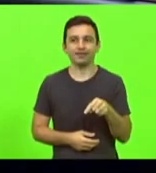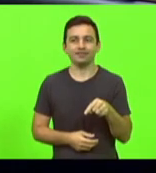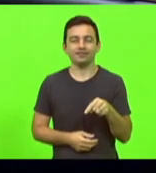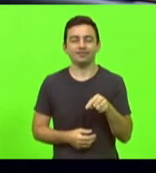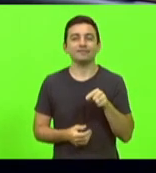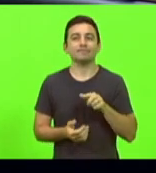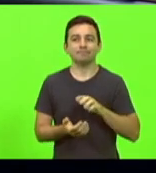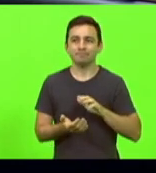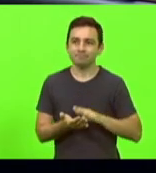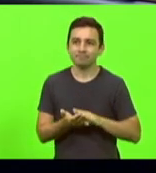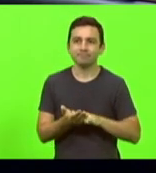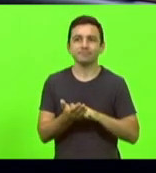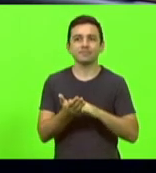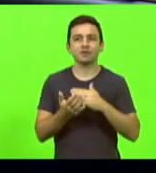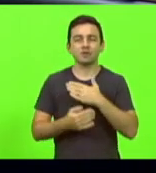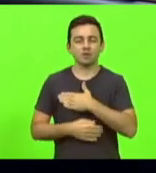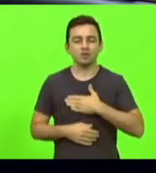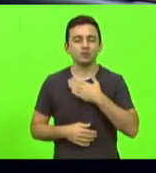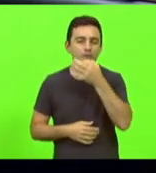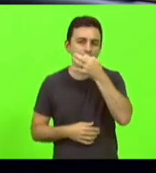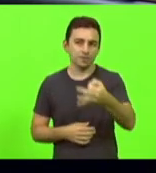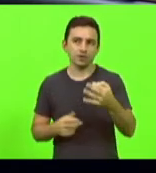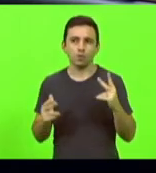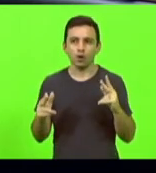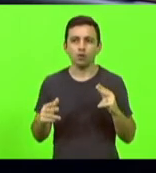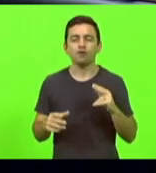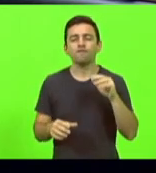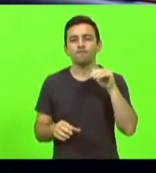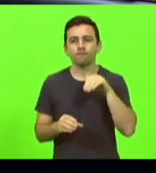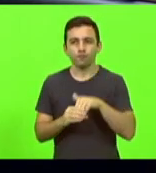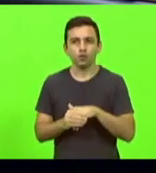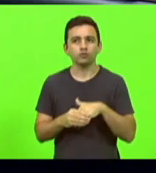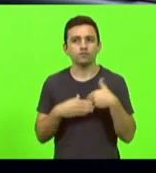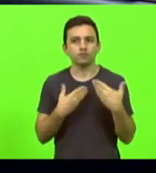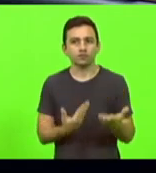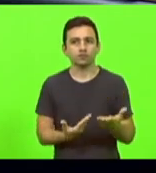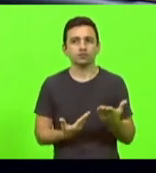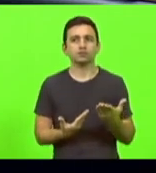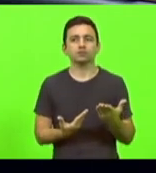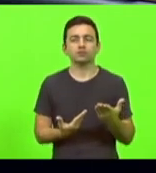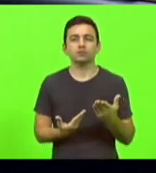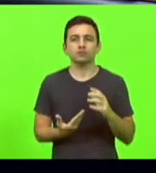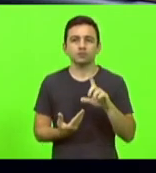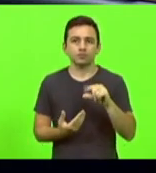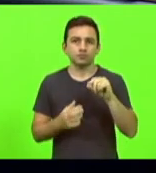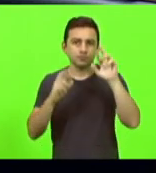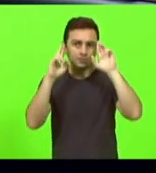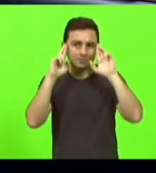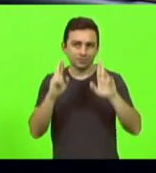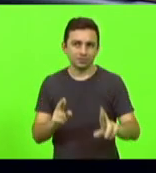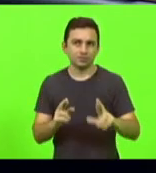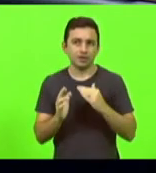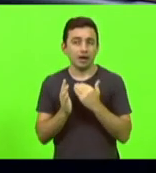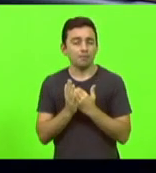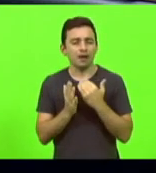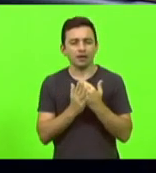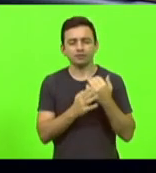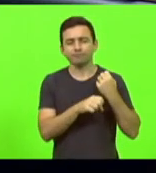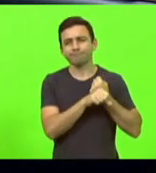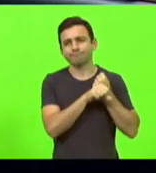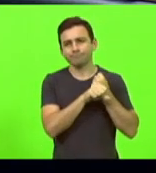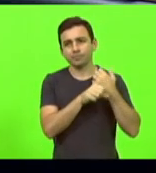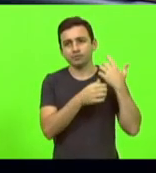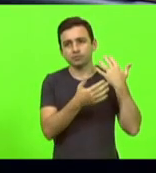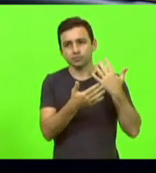manifestando essa opinião. Voto na sua candidatura por todo esse respeito adquirido ao longo do tempo,